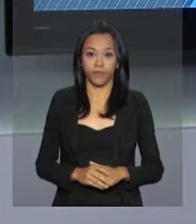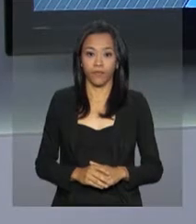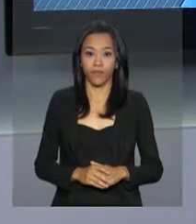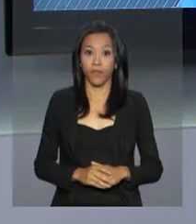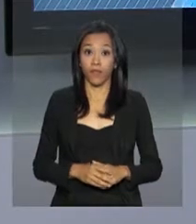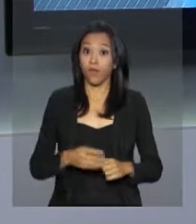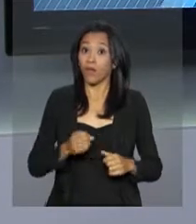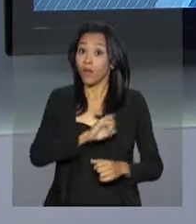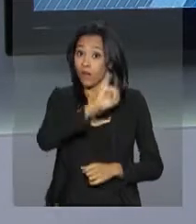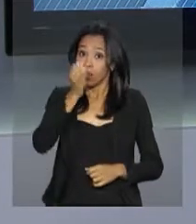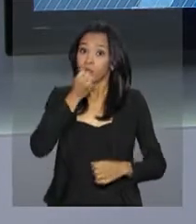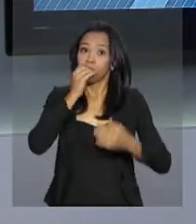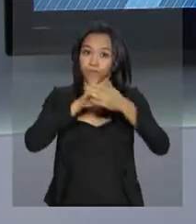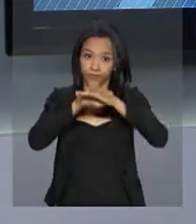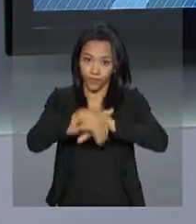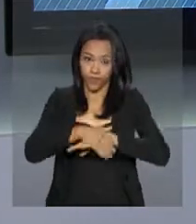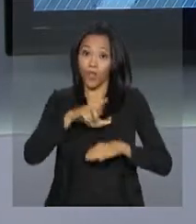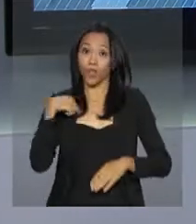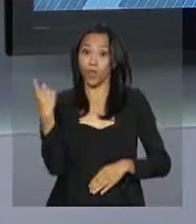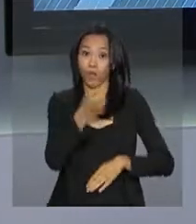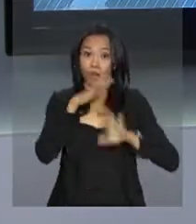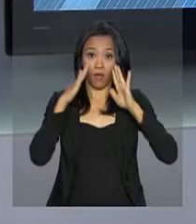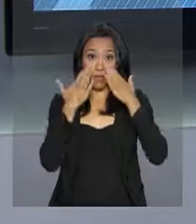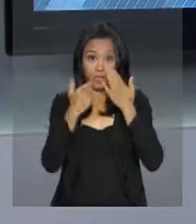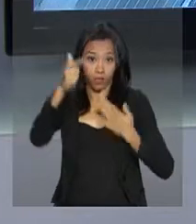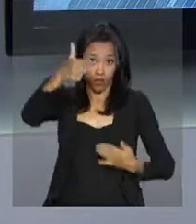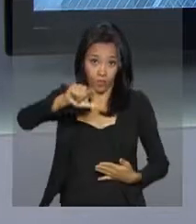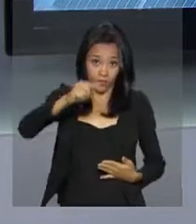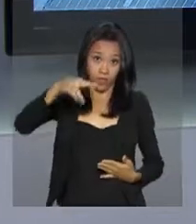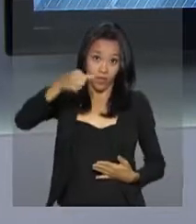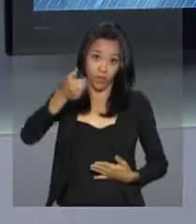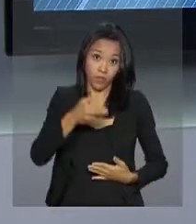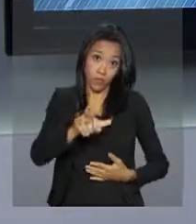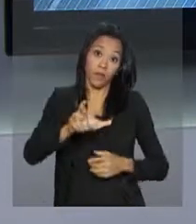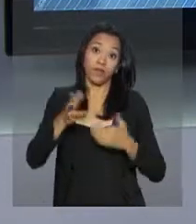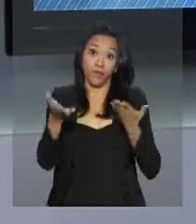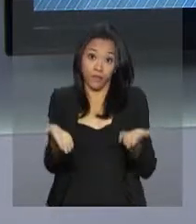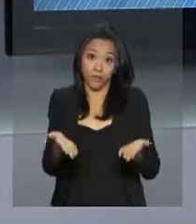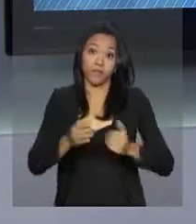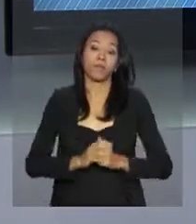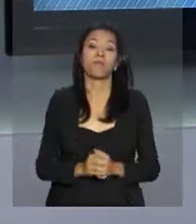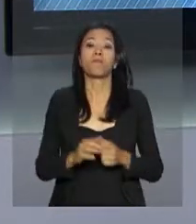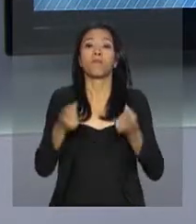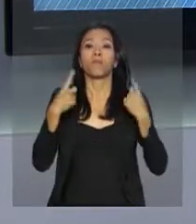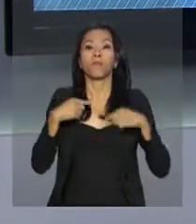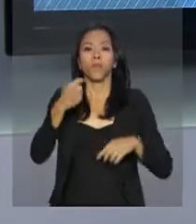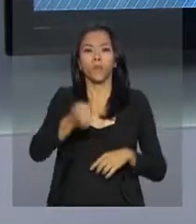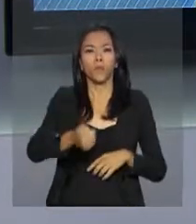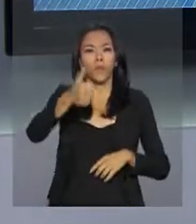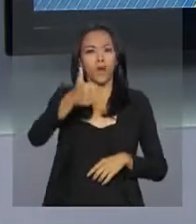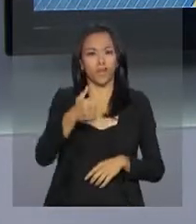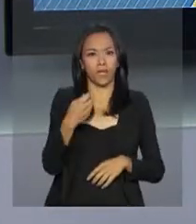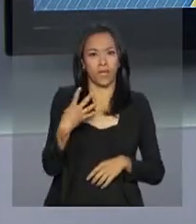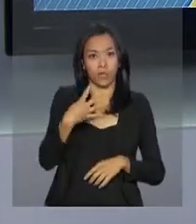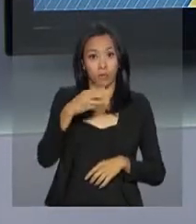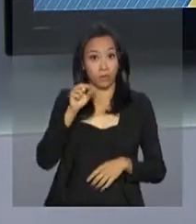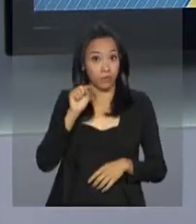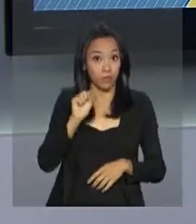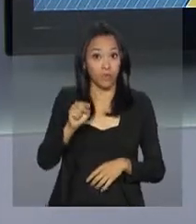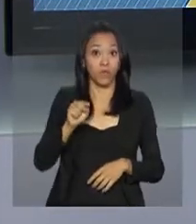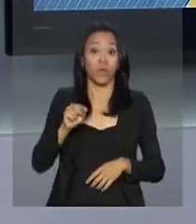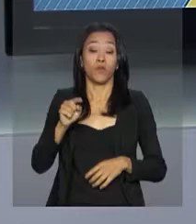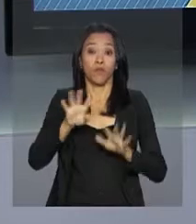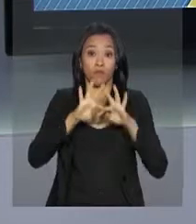olá boa noite estamos de volta com as notícias do governo federal no repórter nbr quase 14 mil famílias em